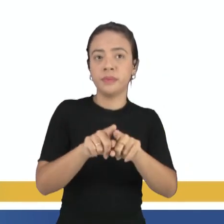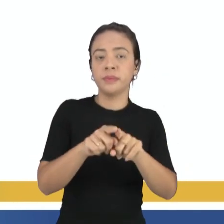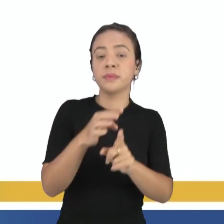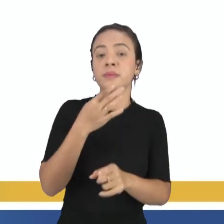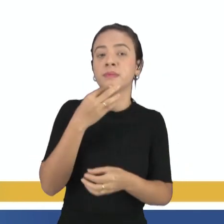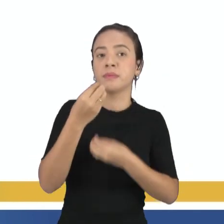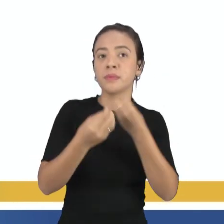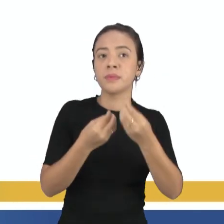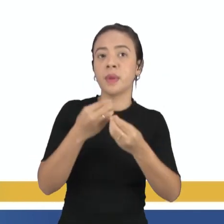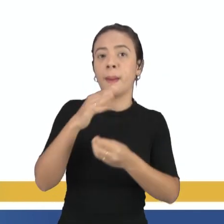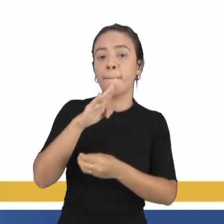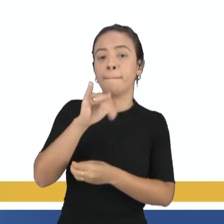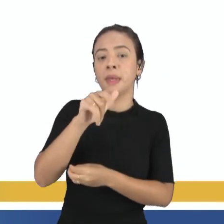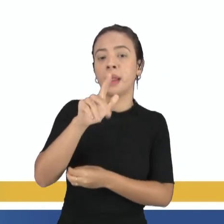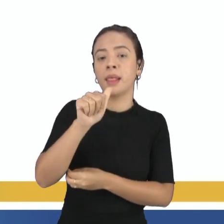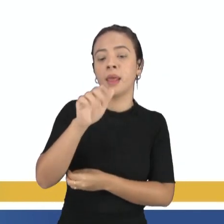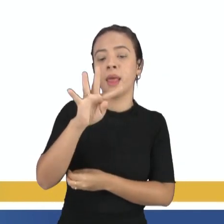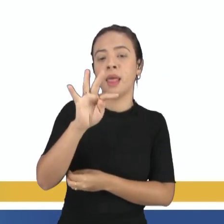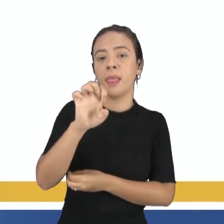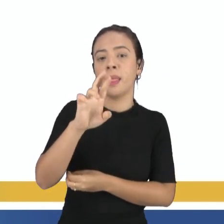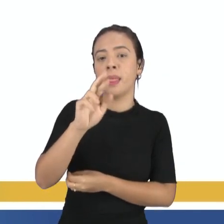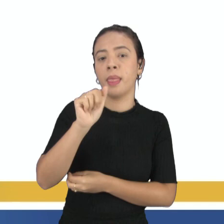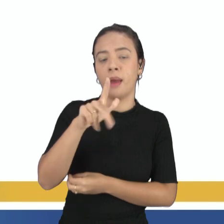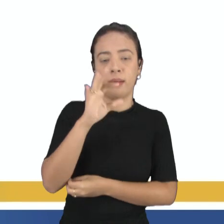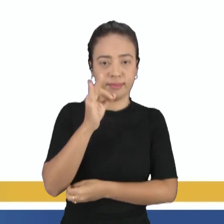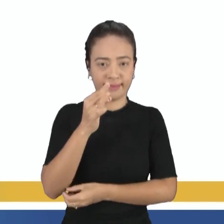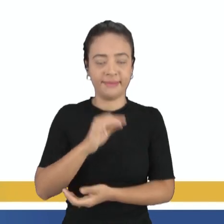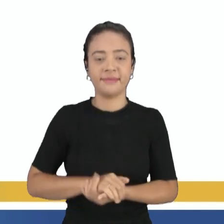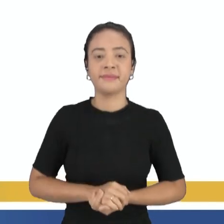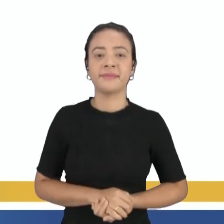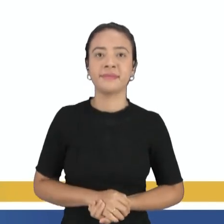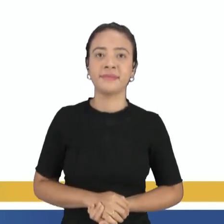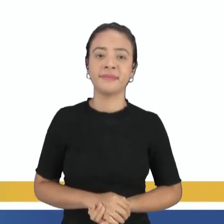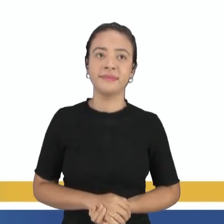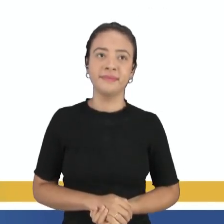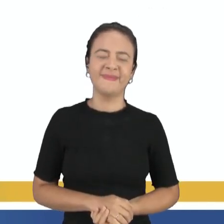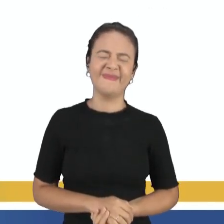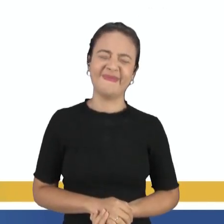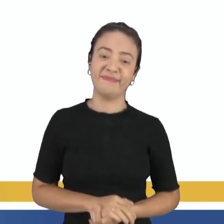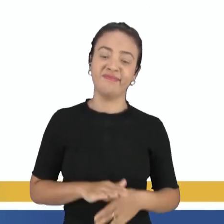conhecida como simetria bilateral, certo?